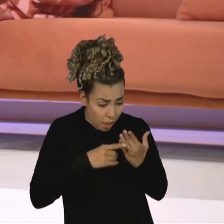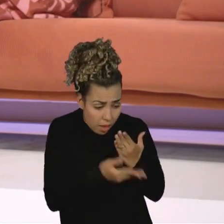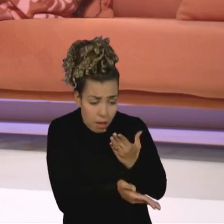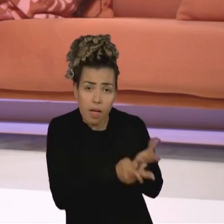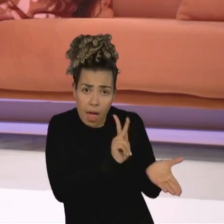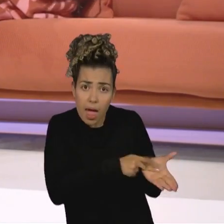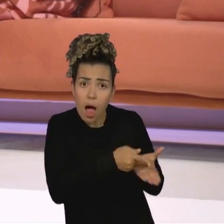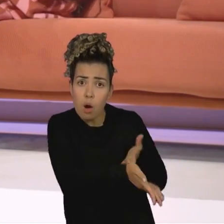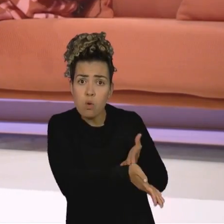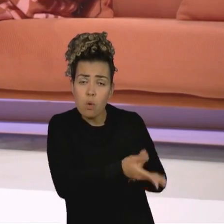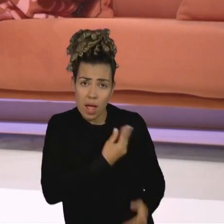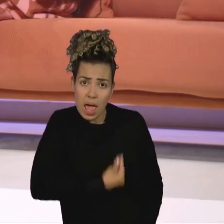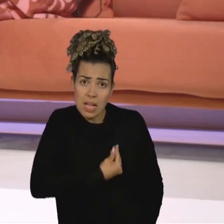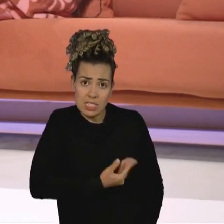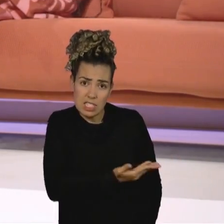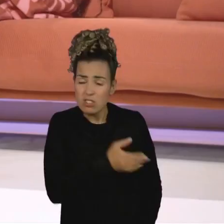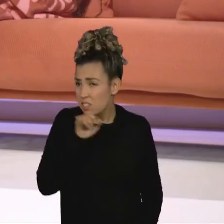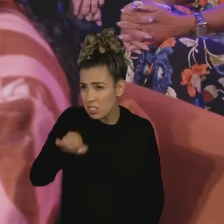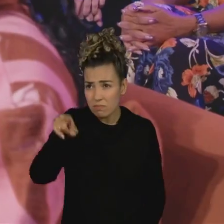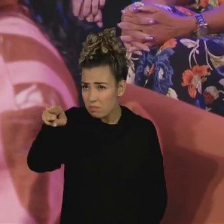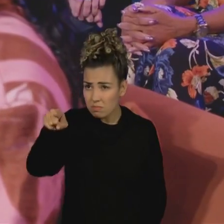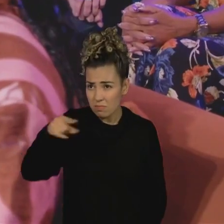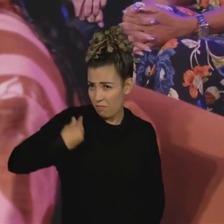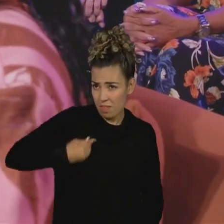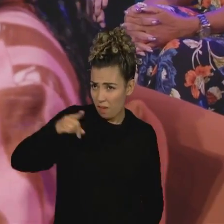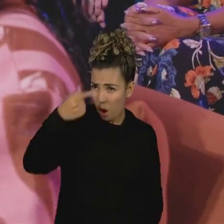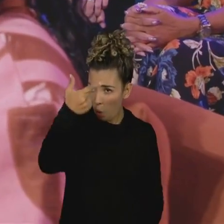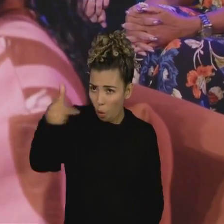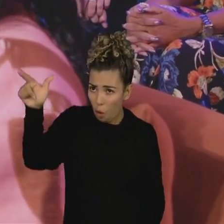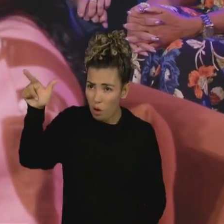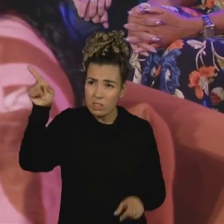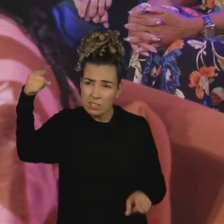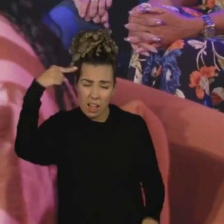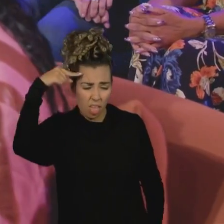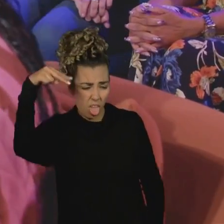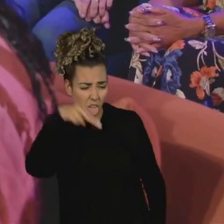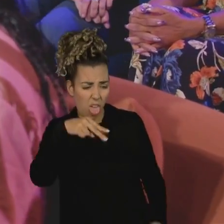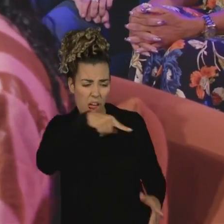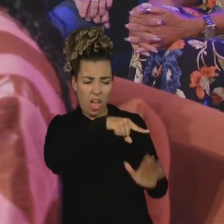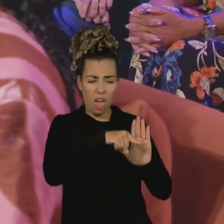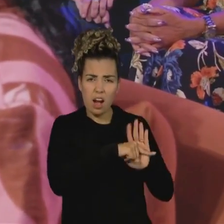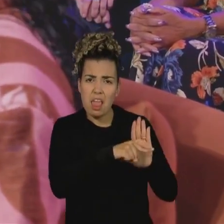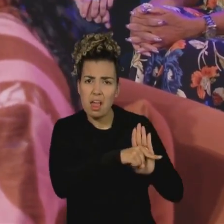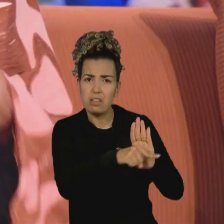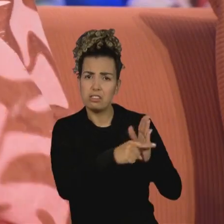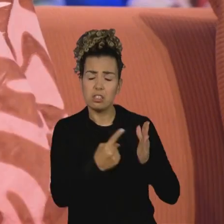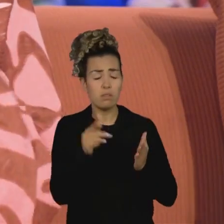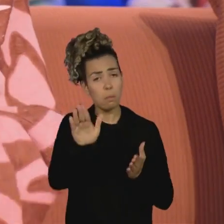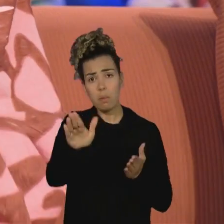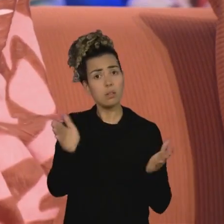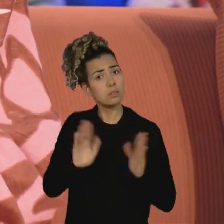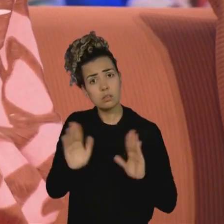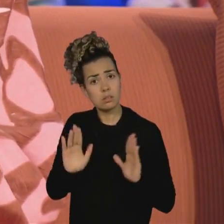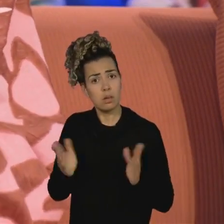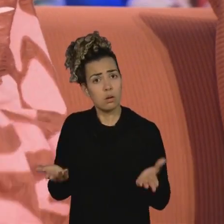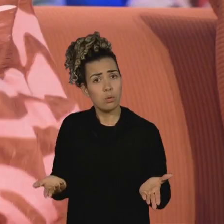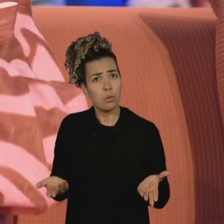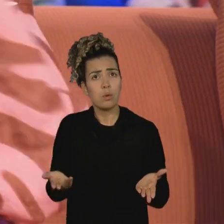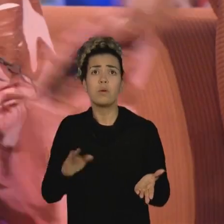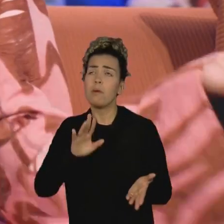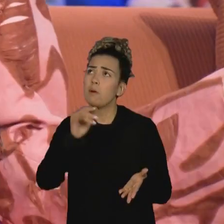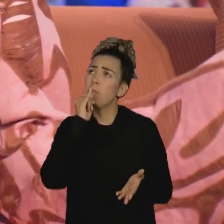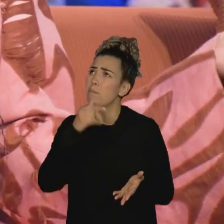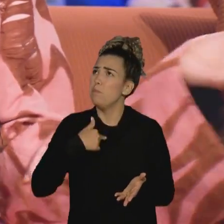da pessoa. E quem não é daquela realidade acaba que vê como marginalizando. Mas não, são muitos, por exemplo, eu